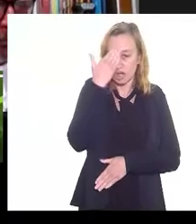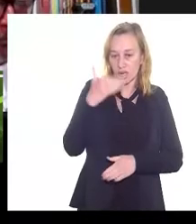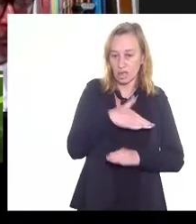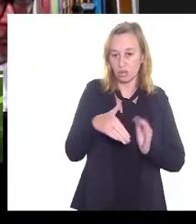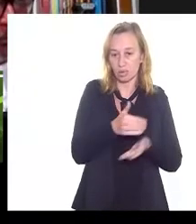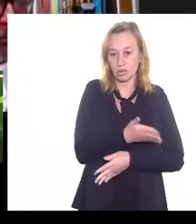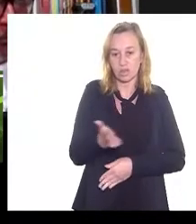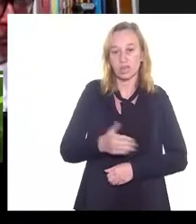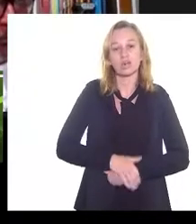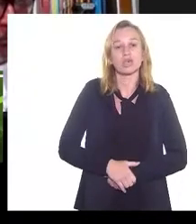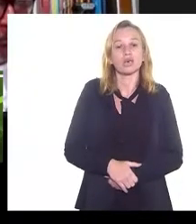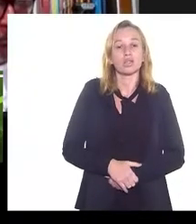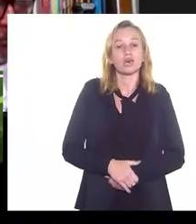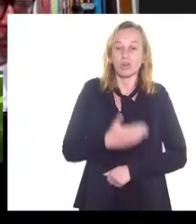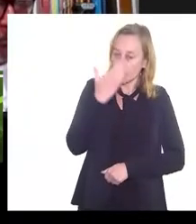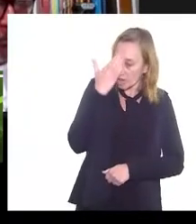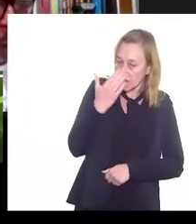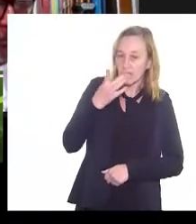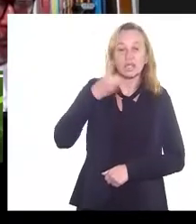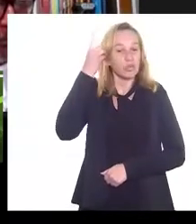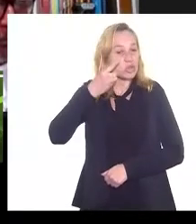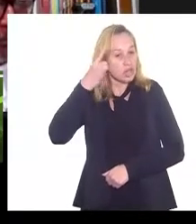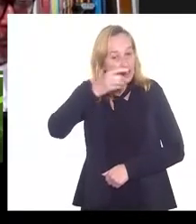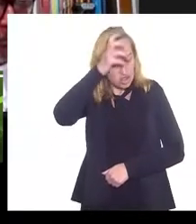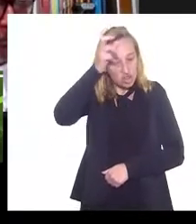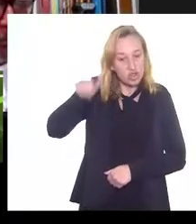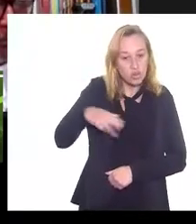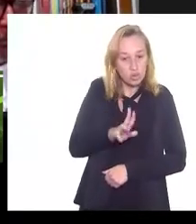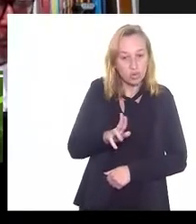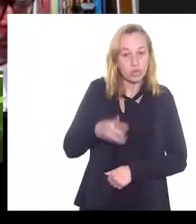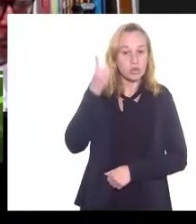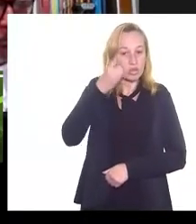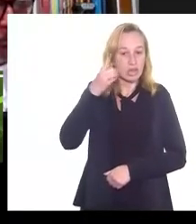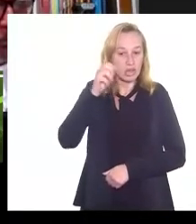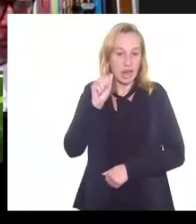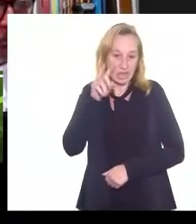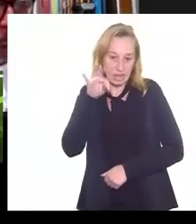todos. Obrigada, deputada Tia Ju. Deputado Átila Nunes.